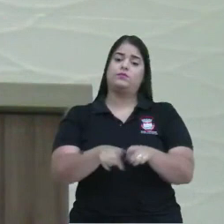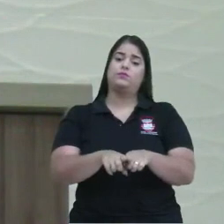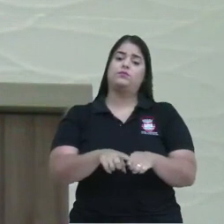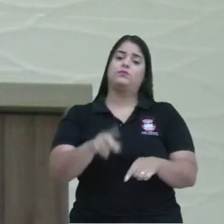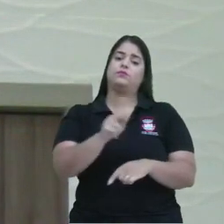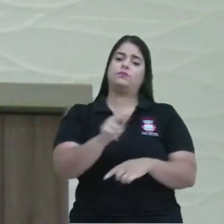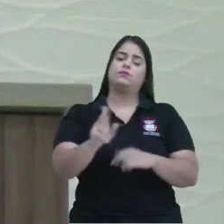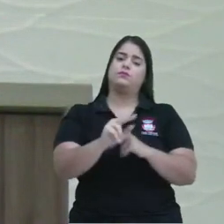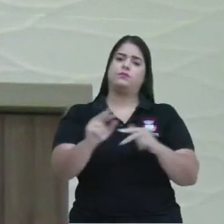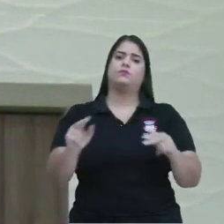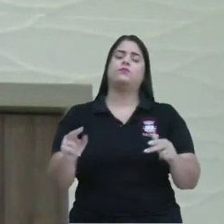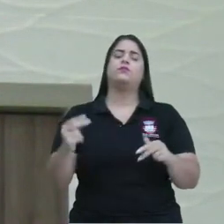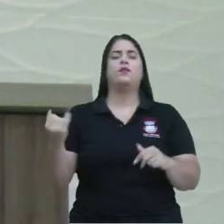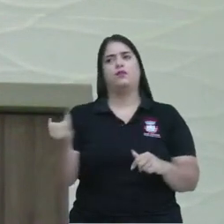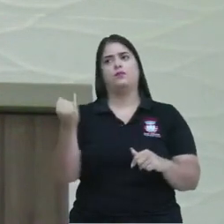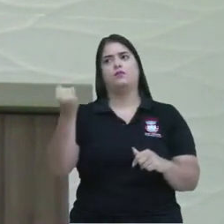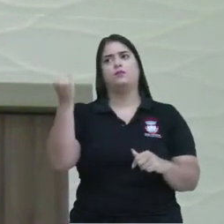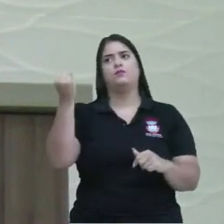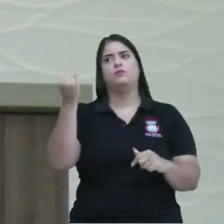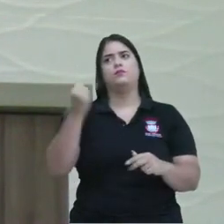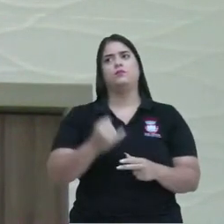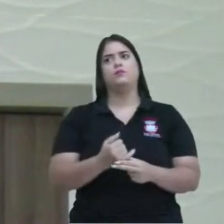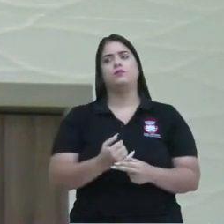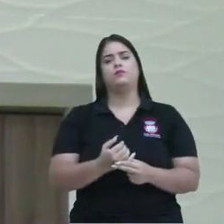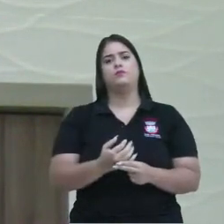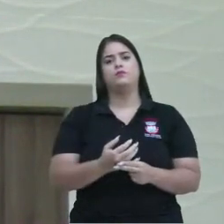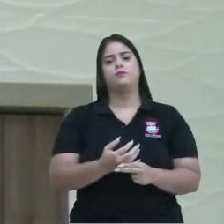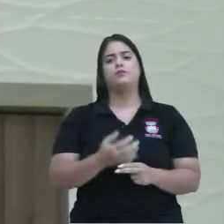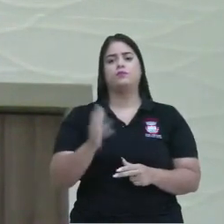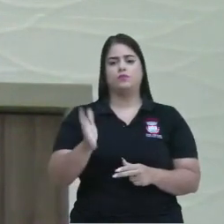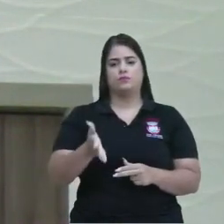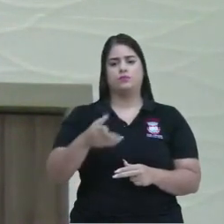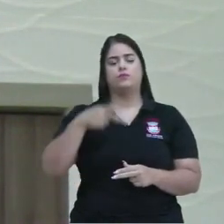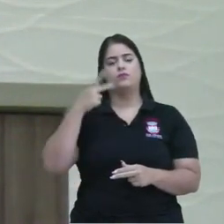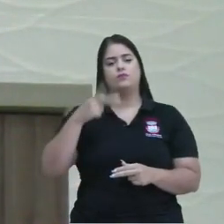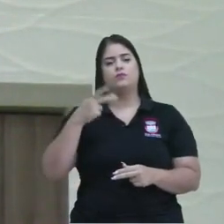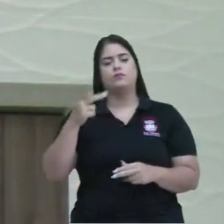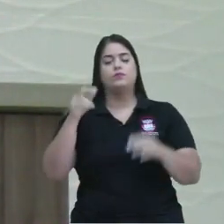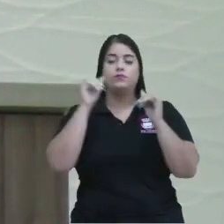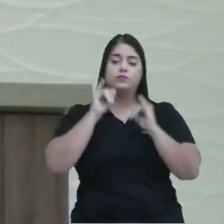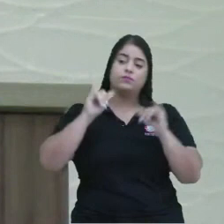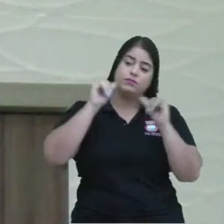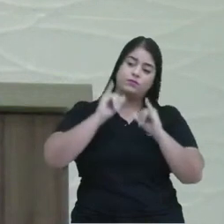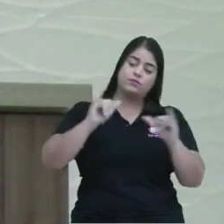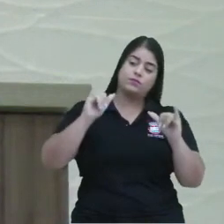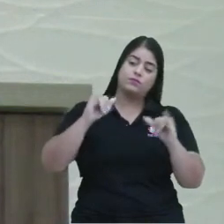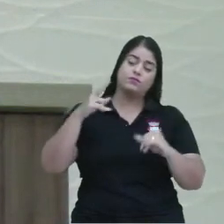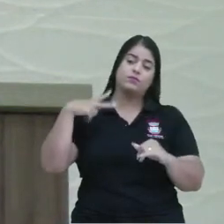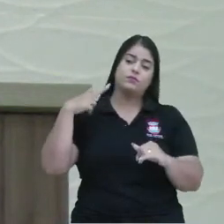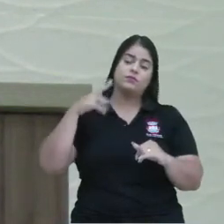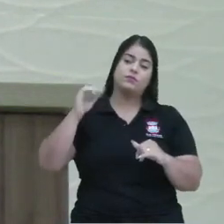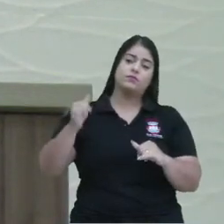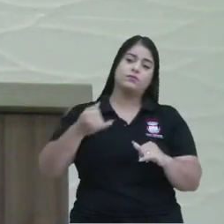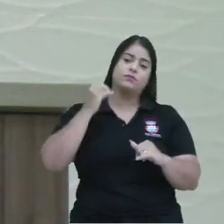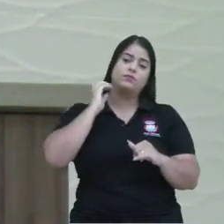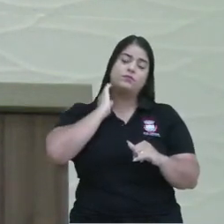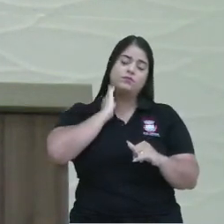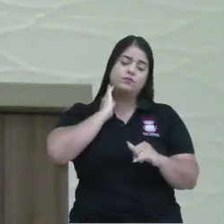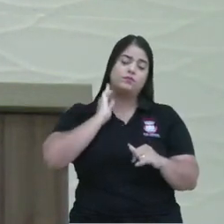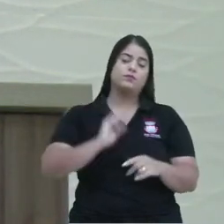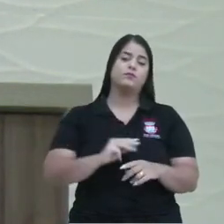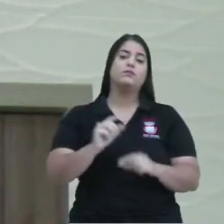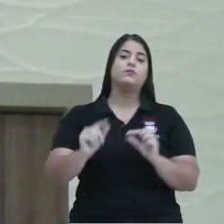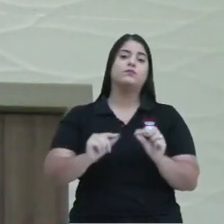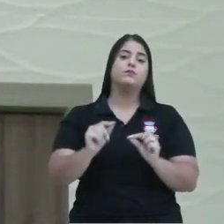Tem uma relevância muito importante, como aqui já falei. Mas quero dizer ao vereador João Medeiros que